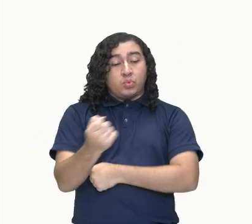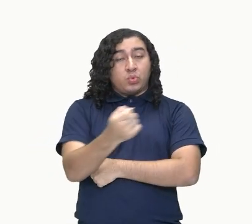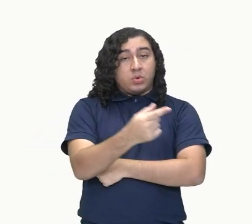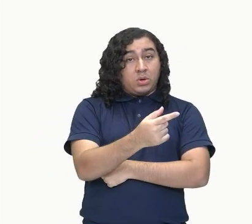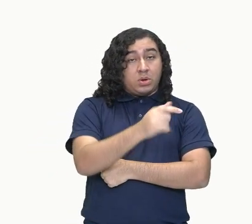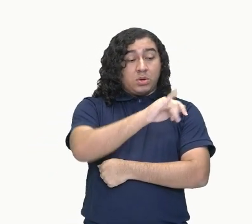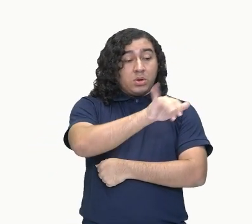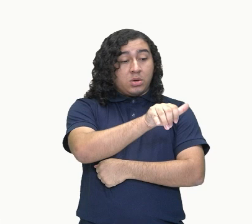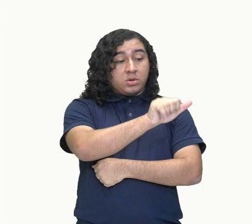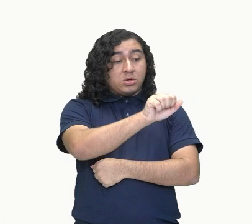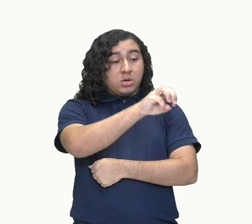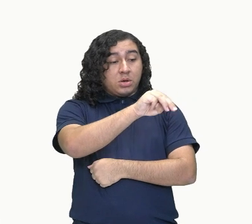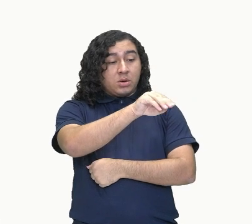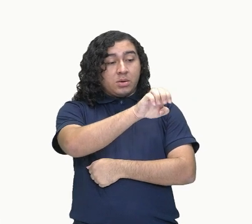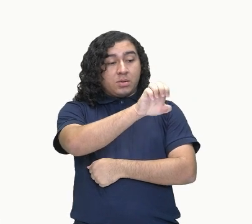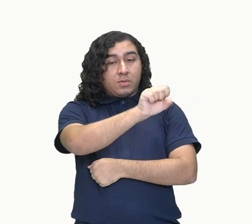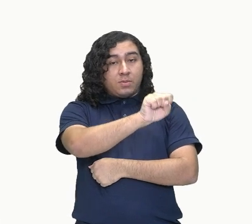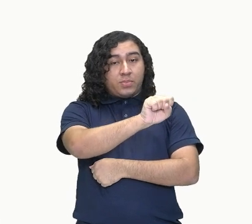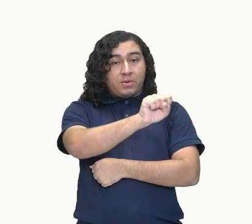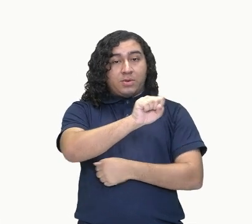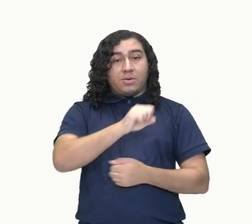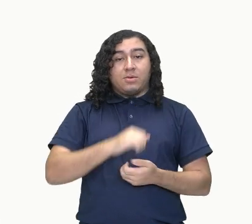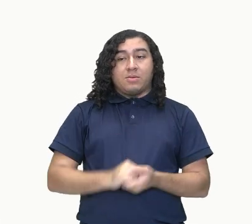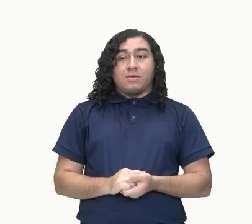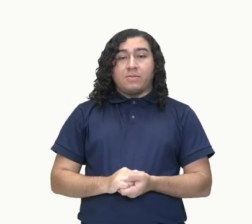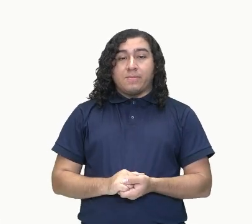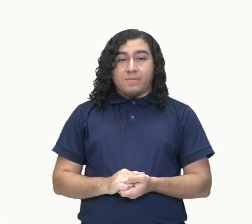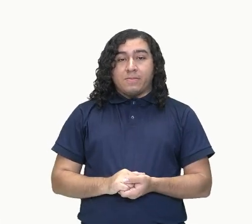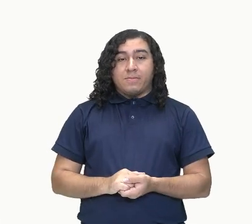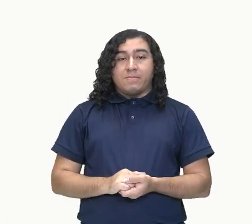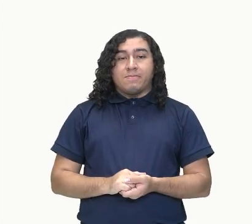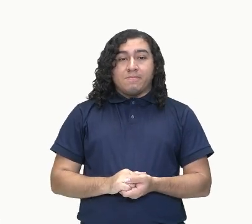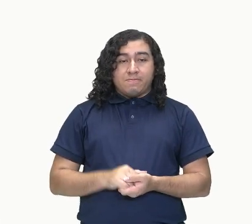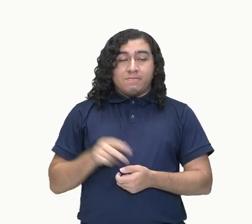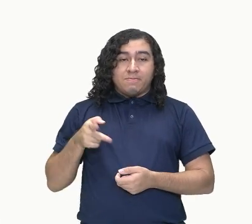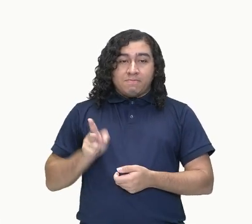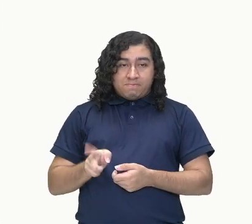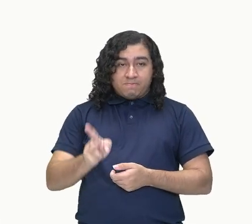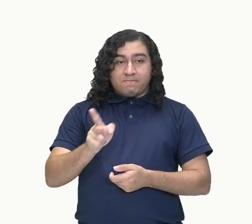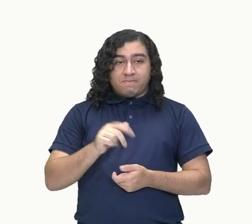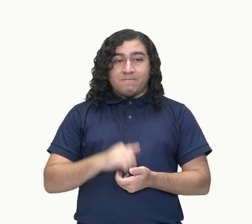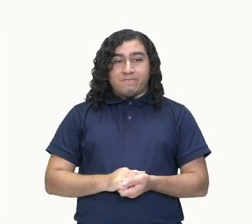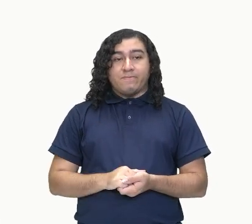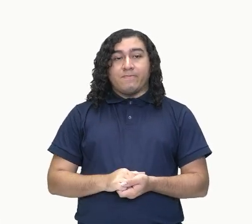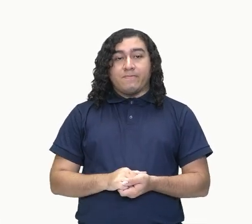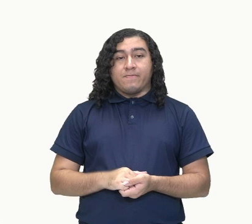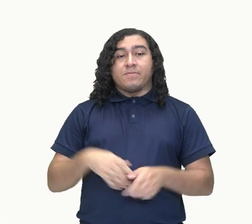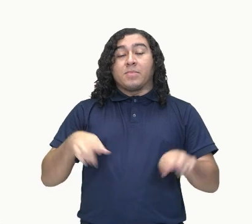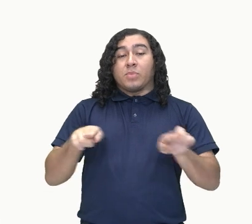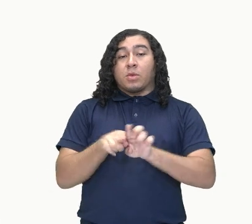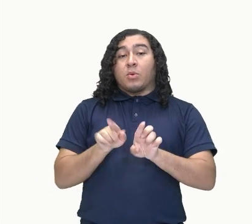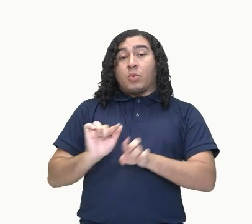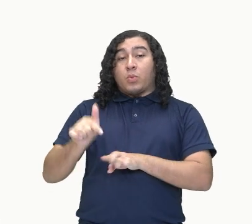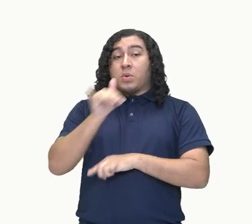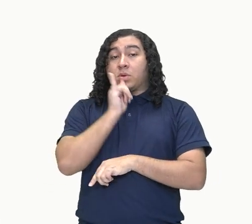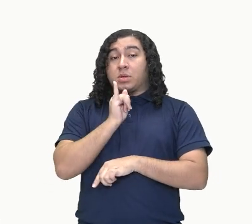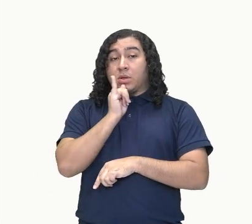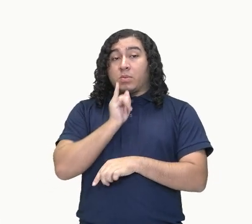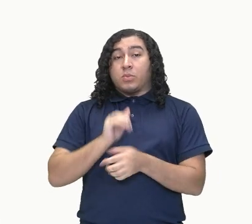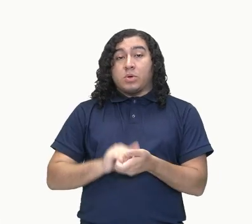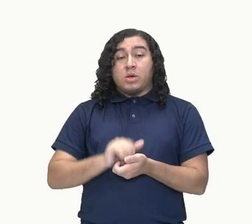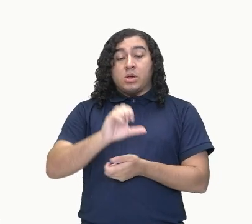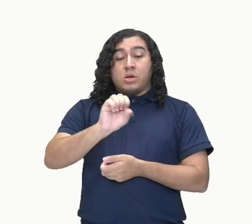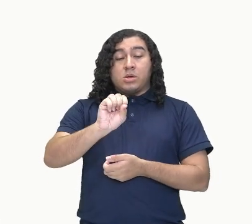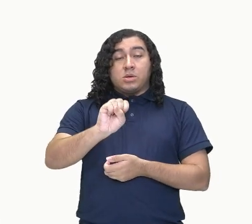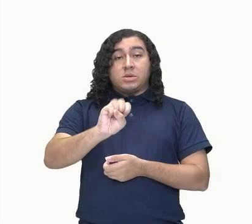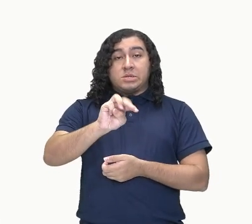que James, ok? Continuando, nós temos aqui o próximo exemplo, ó,